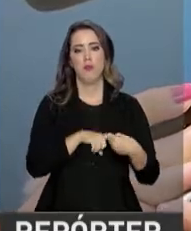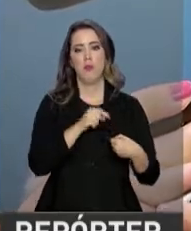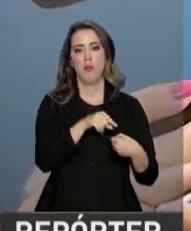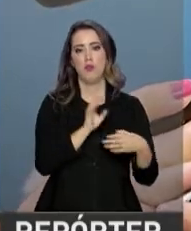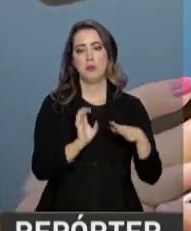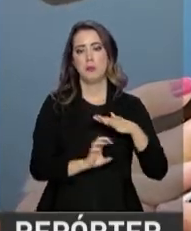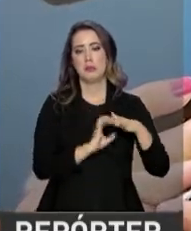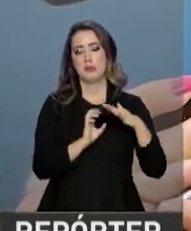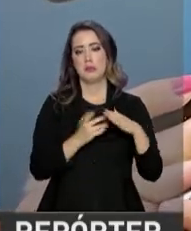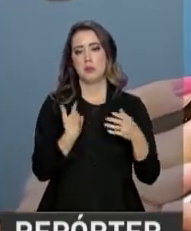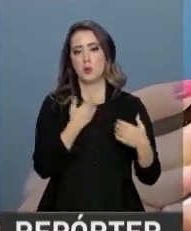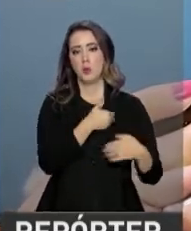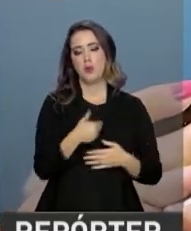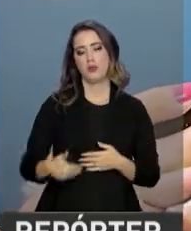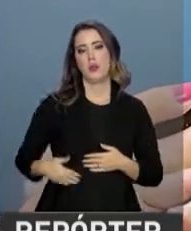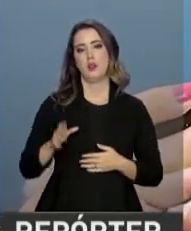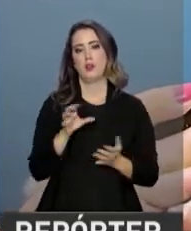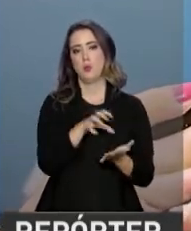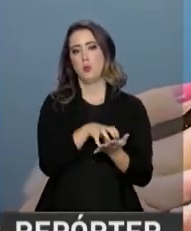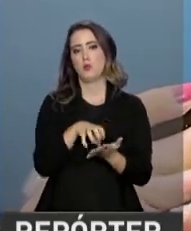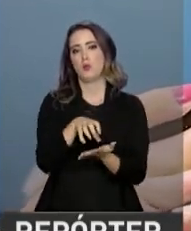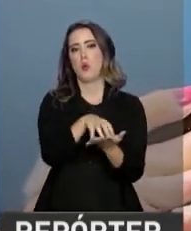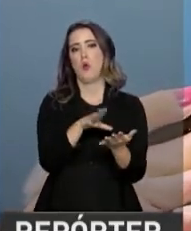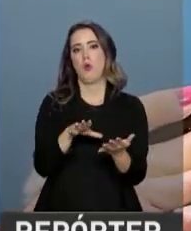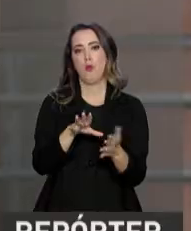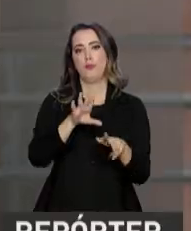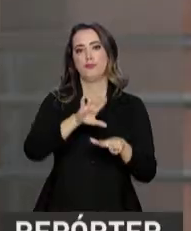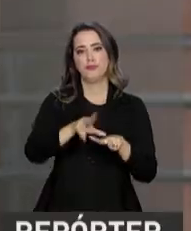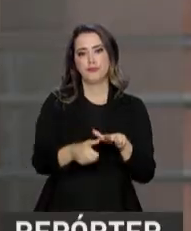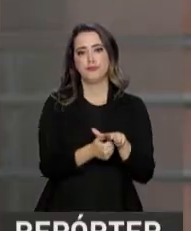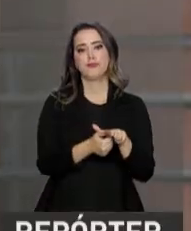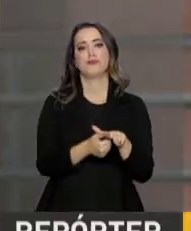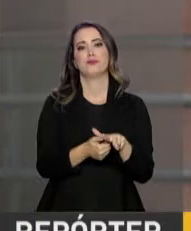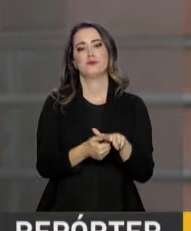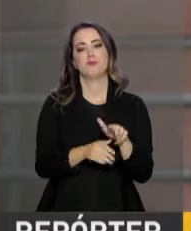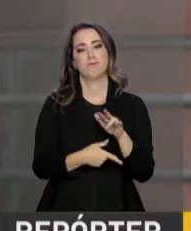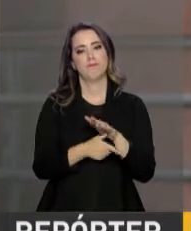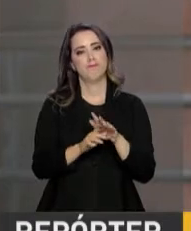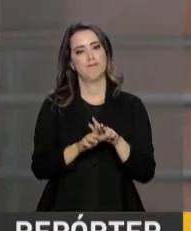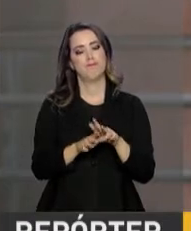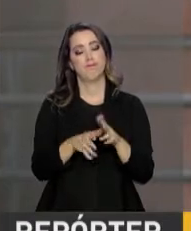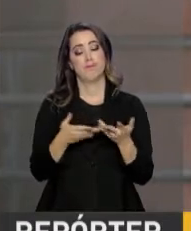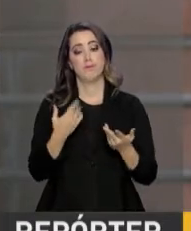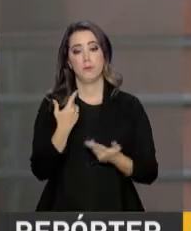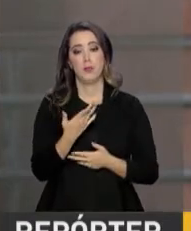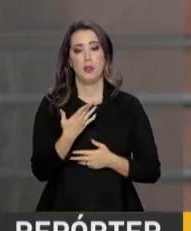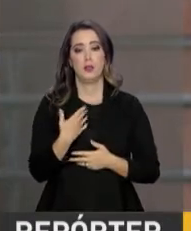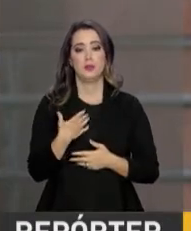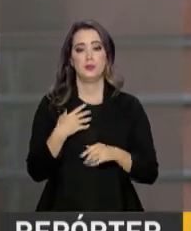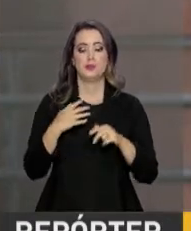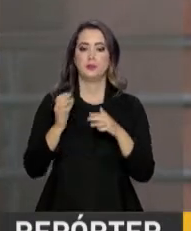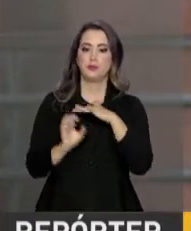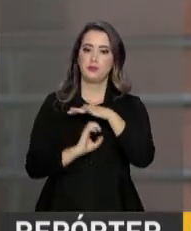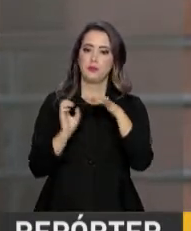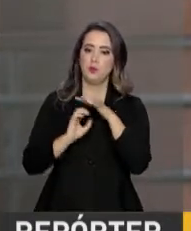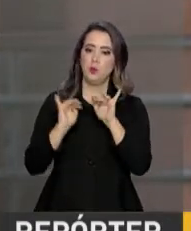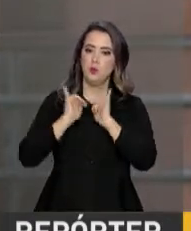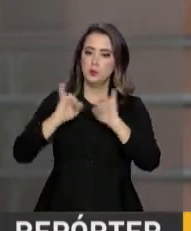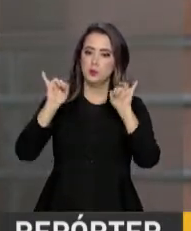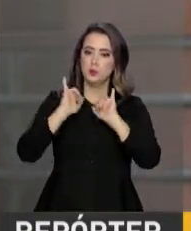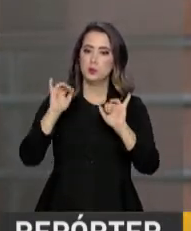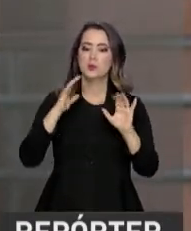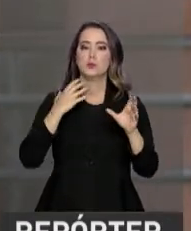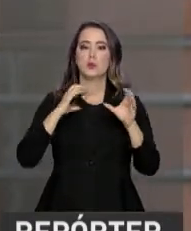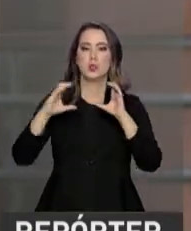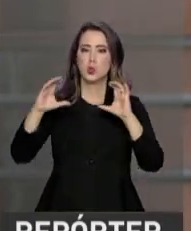sendo direcionados para os jogos entidades foram as empresas de publicidade e comunicação foram as primeiras a conseguir